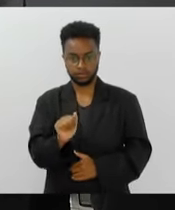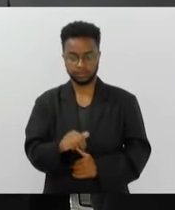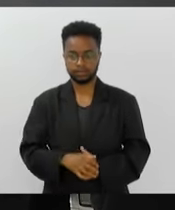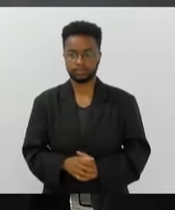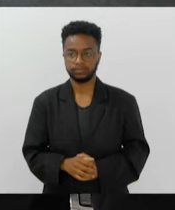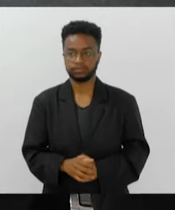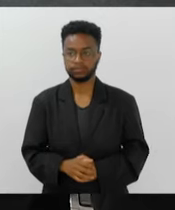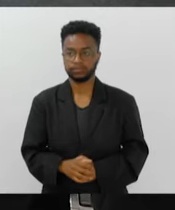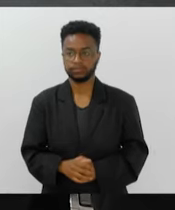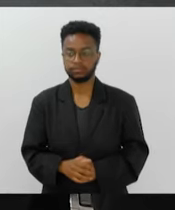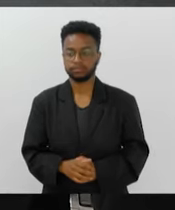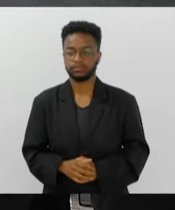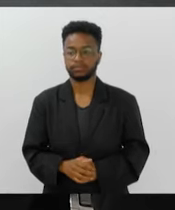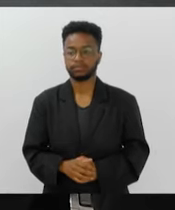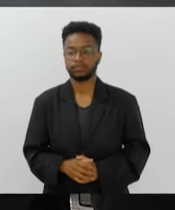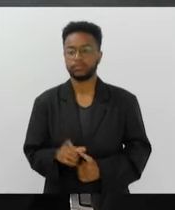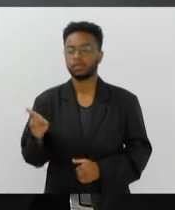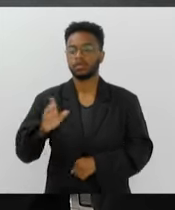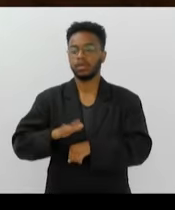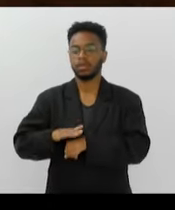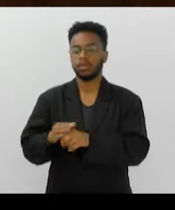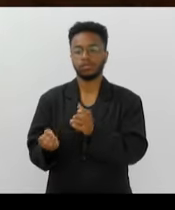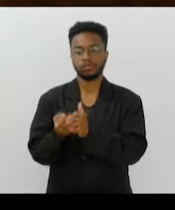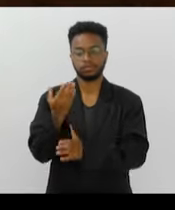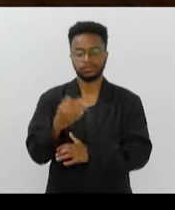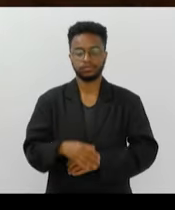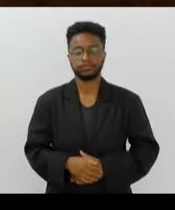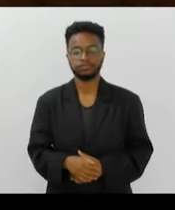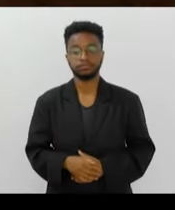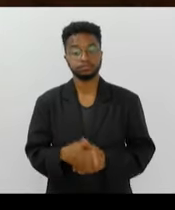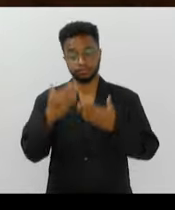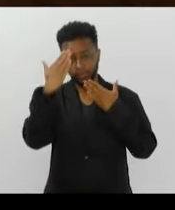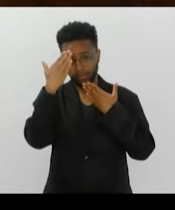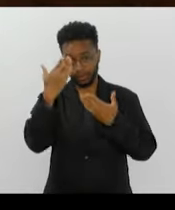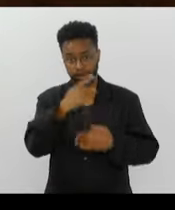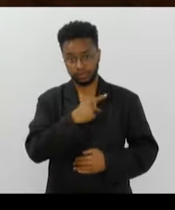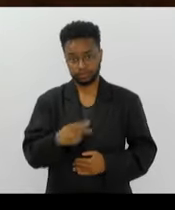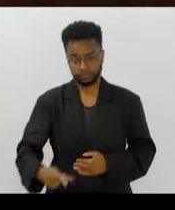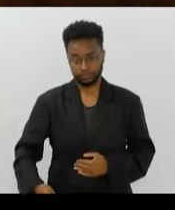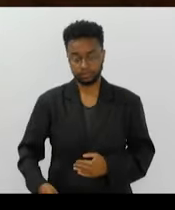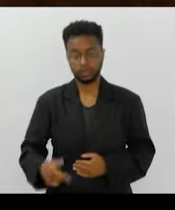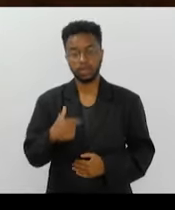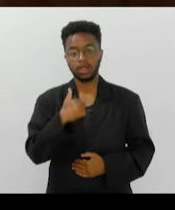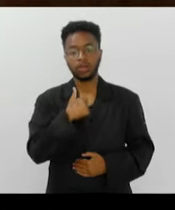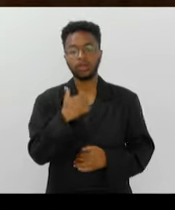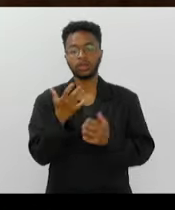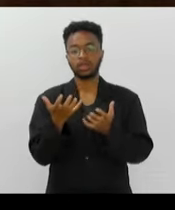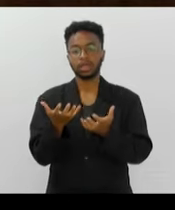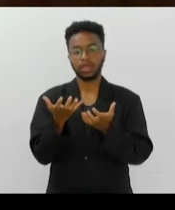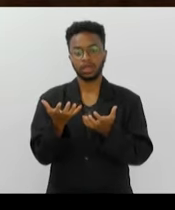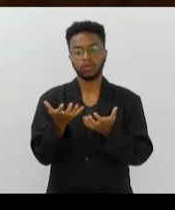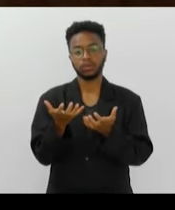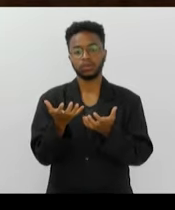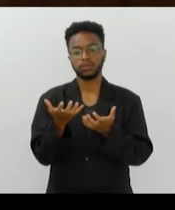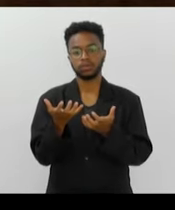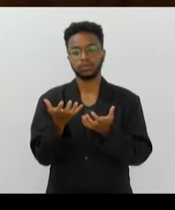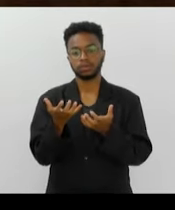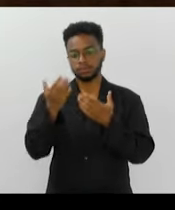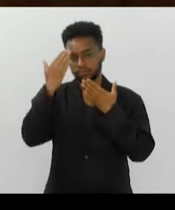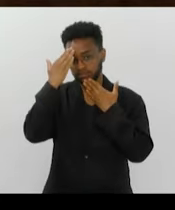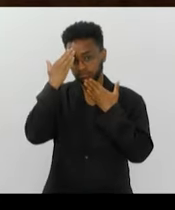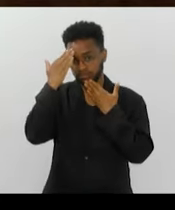Marina você é autora autora obrigada obrigada Presidente queria